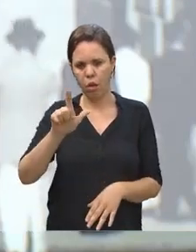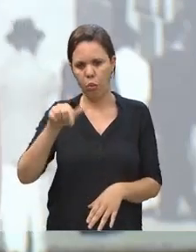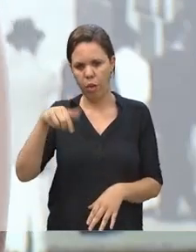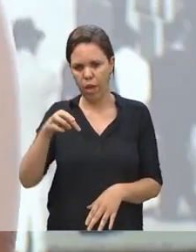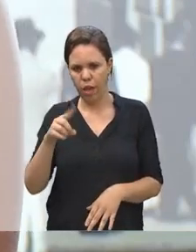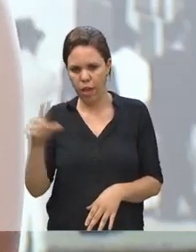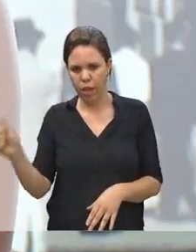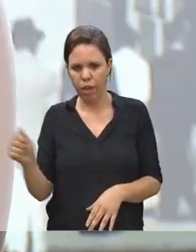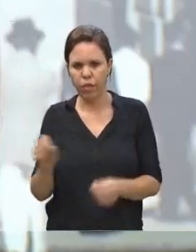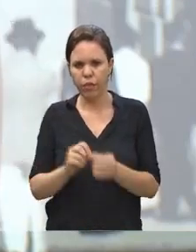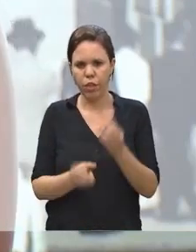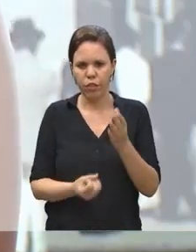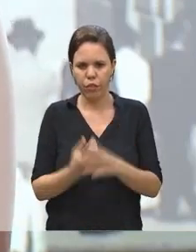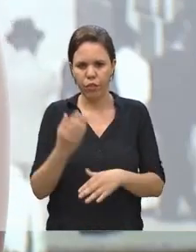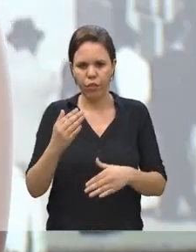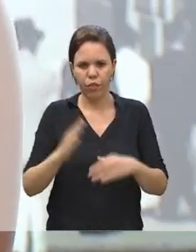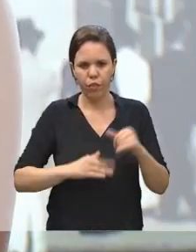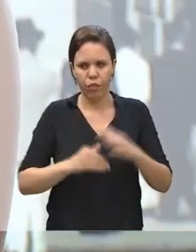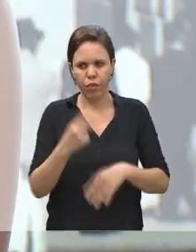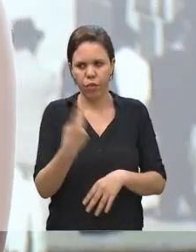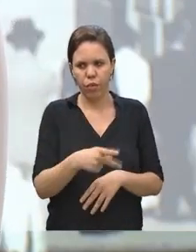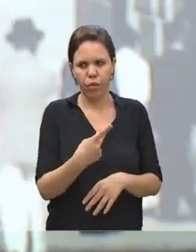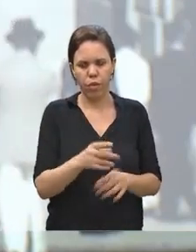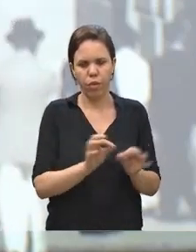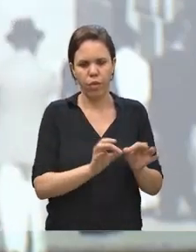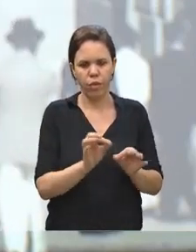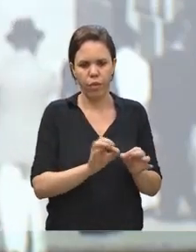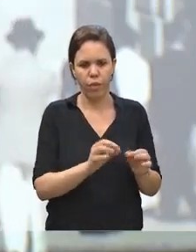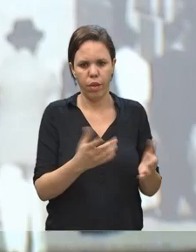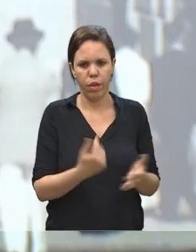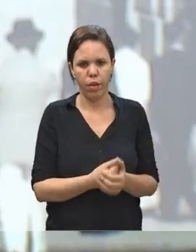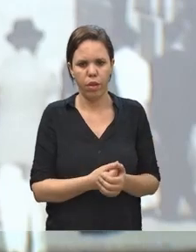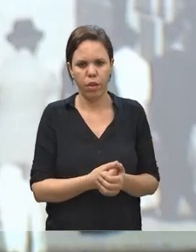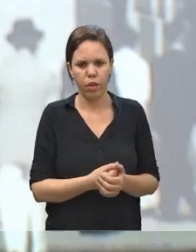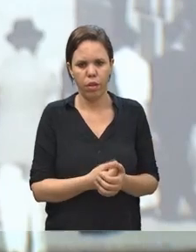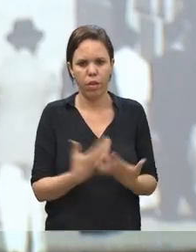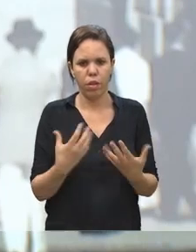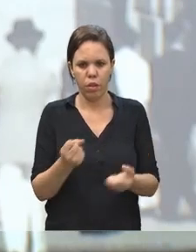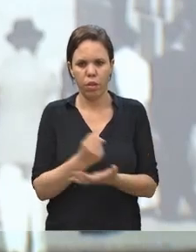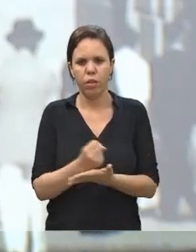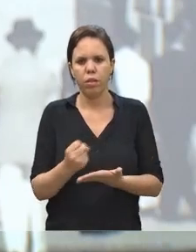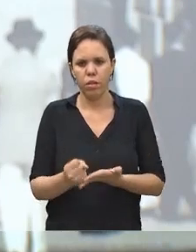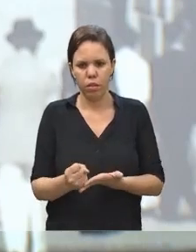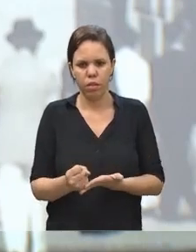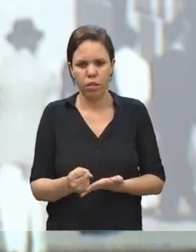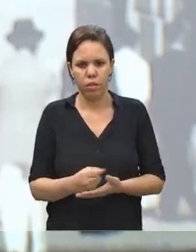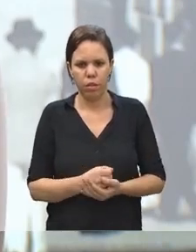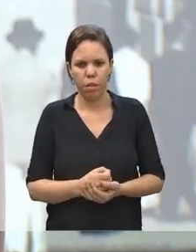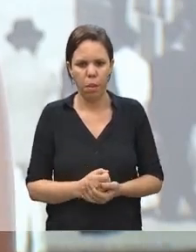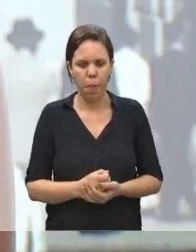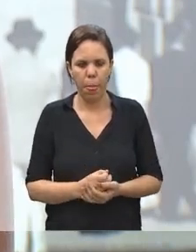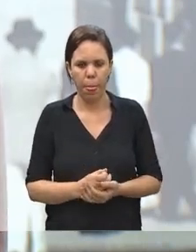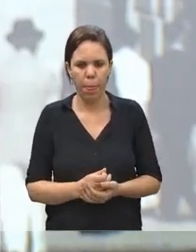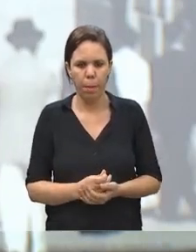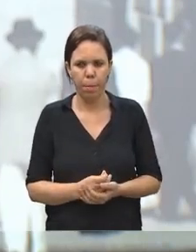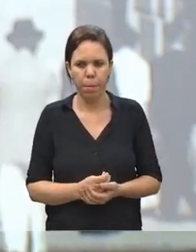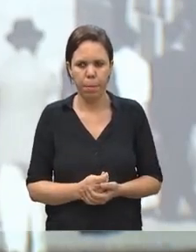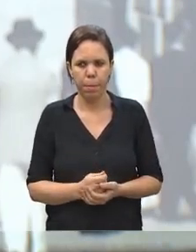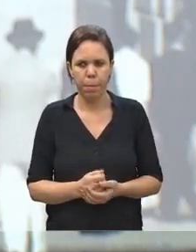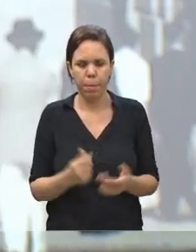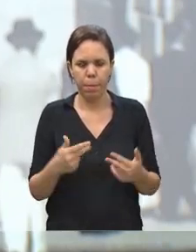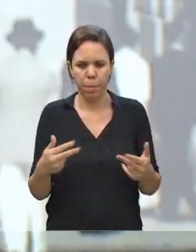Prado, então são obras que foram feitas por eles. Tem um documento com reconhecimento em cartório, então assim, são coisas